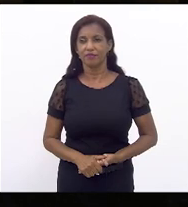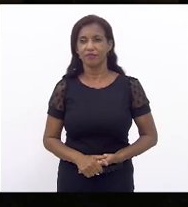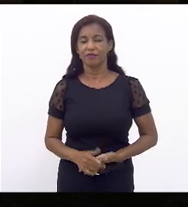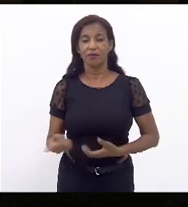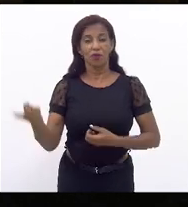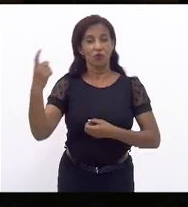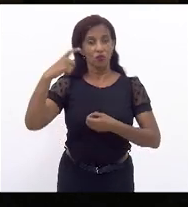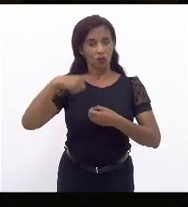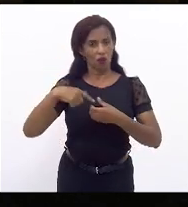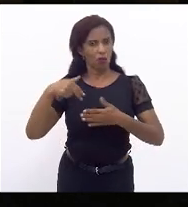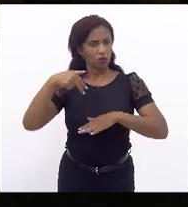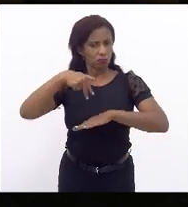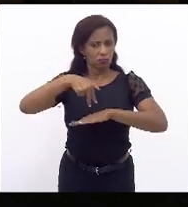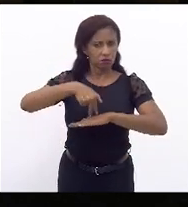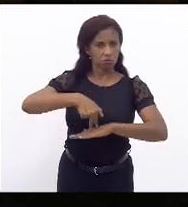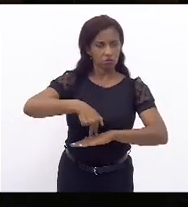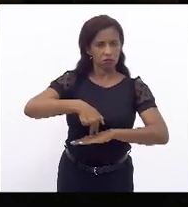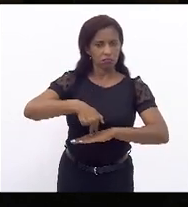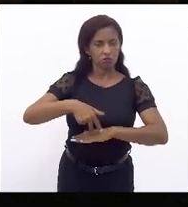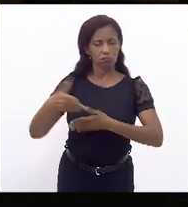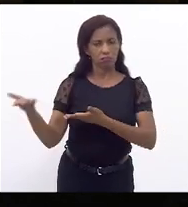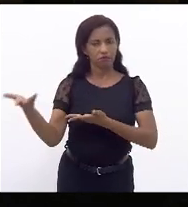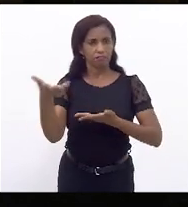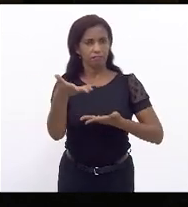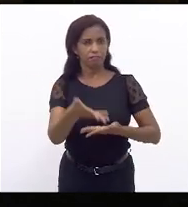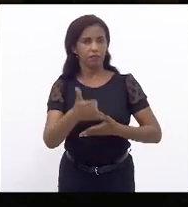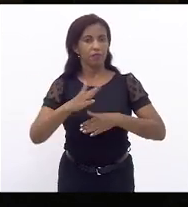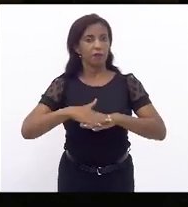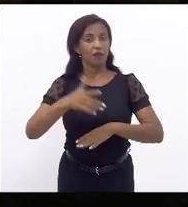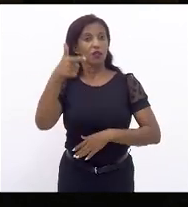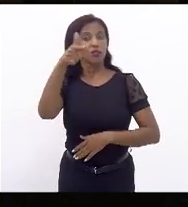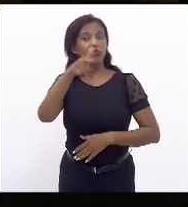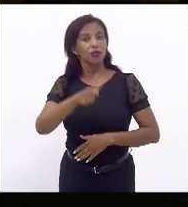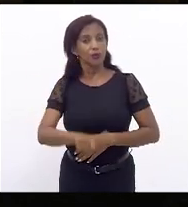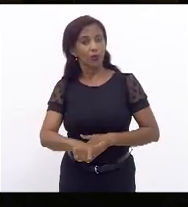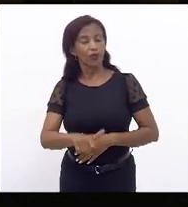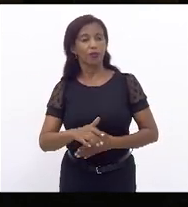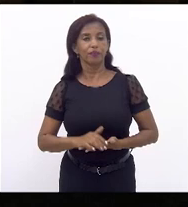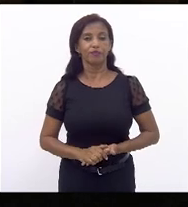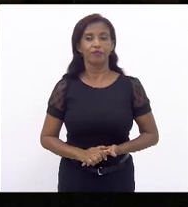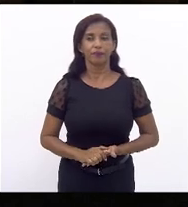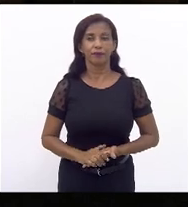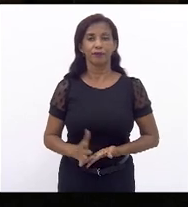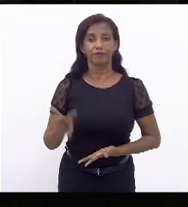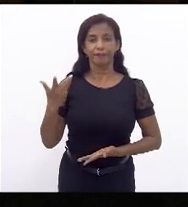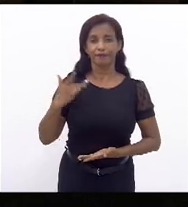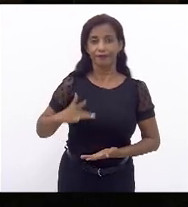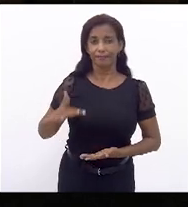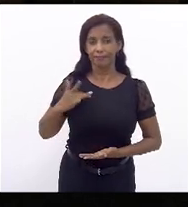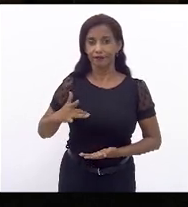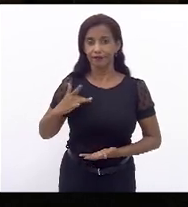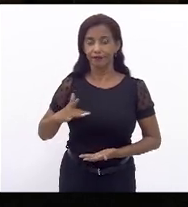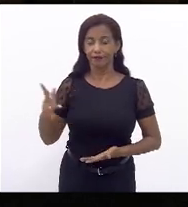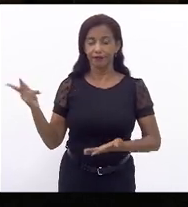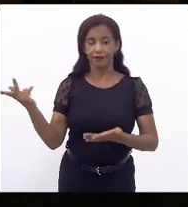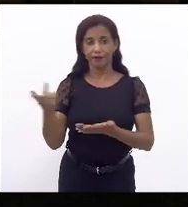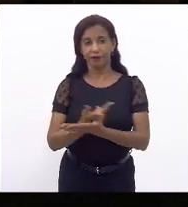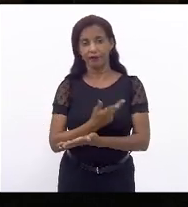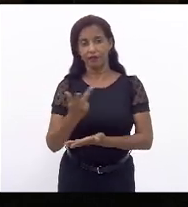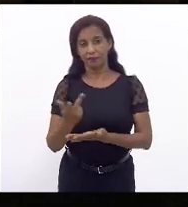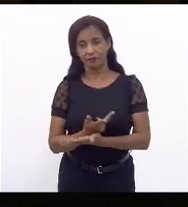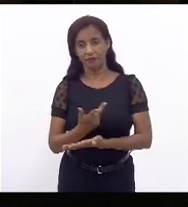Volto aqui novamente para trazer mais uma vez os fatos lamentáveis que estão